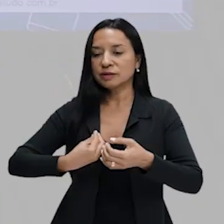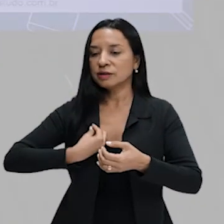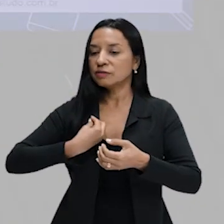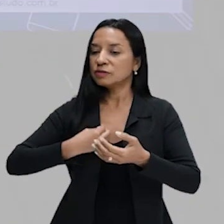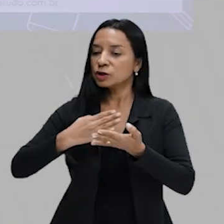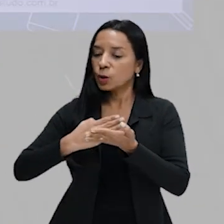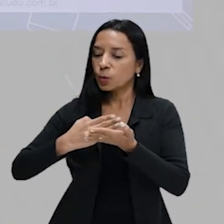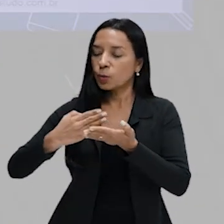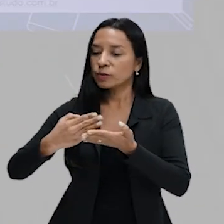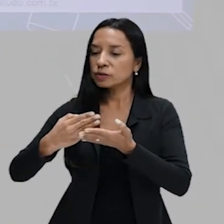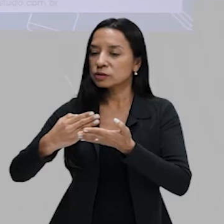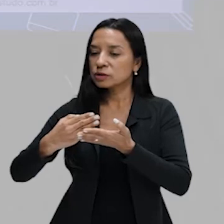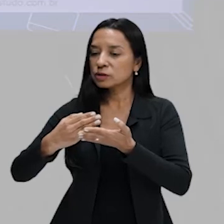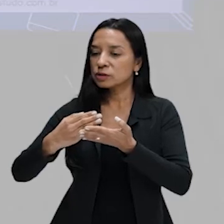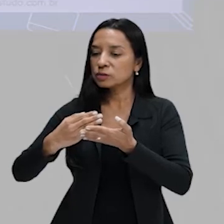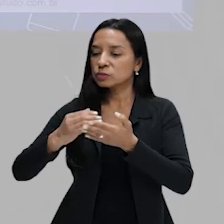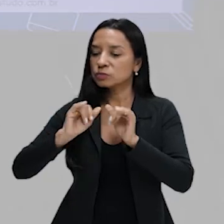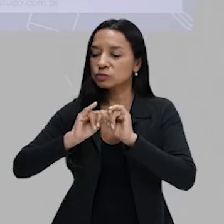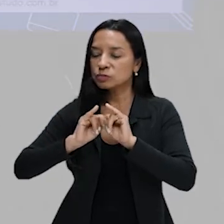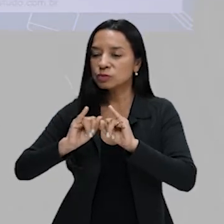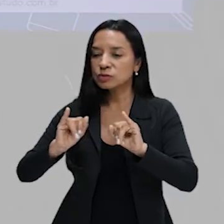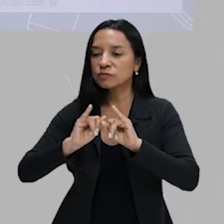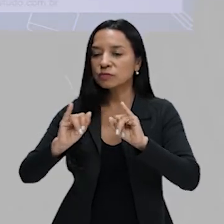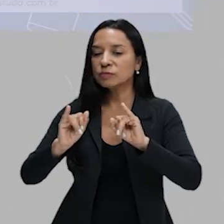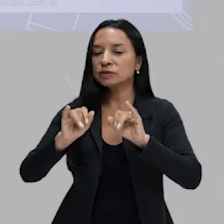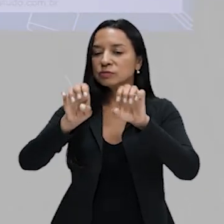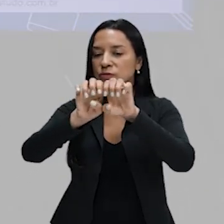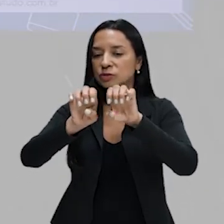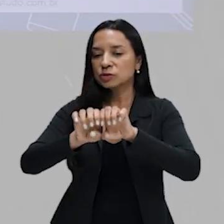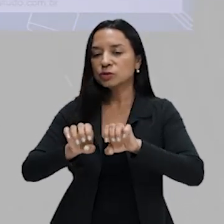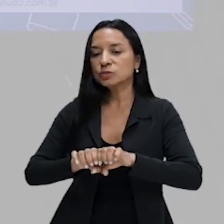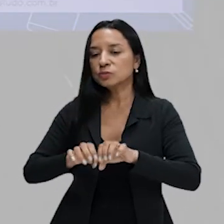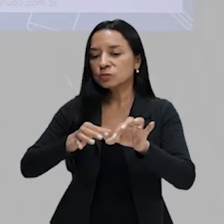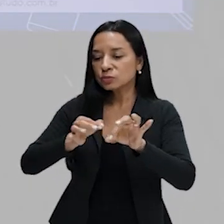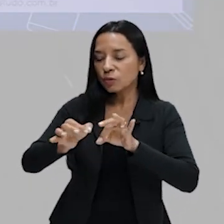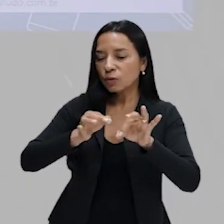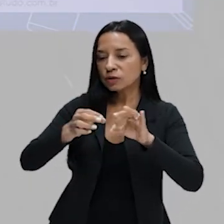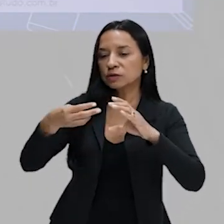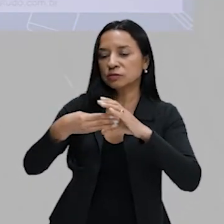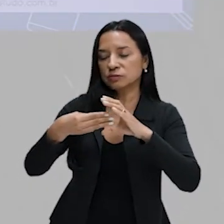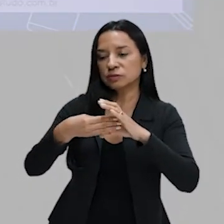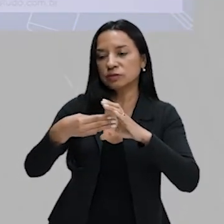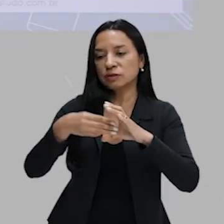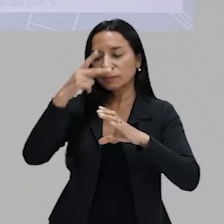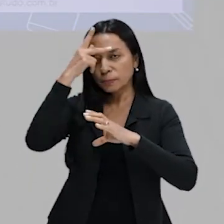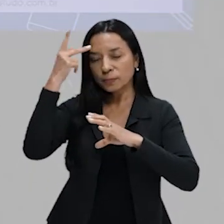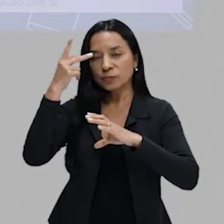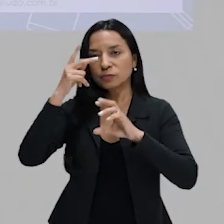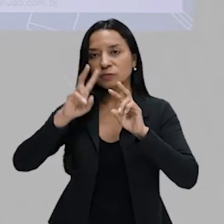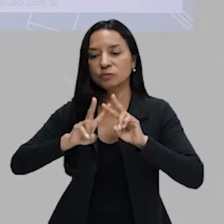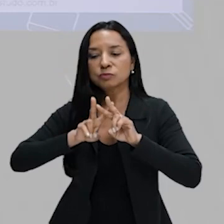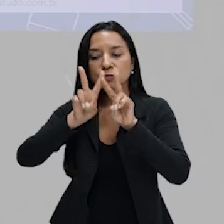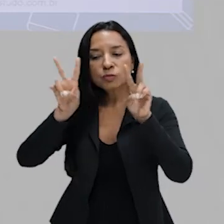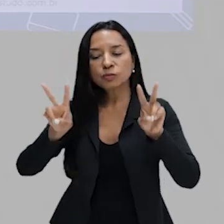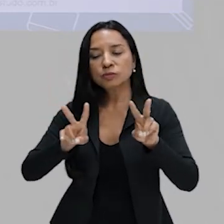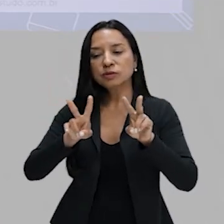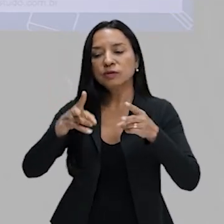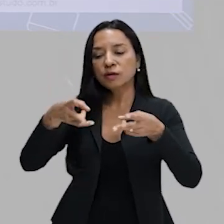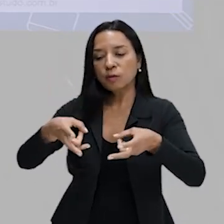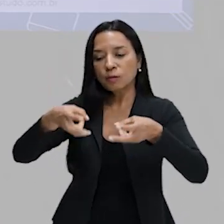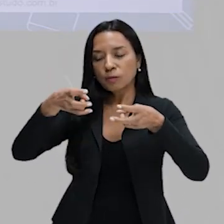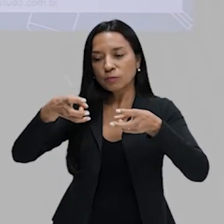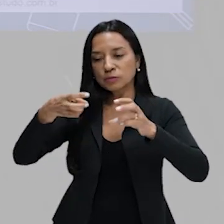informações sobre estrutura e o funcionamento das células. Os caras que observaram a célula pela